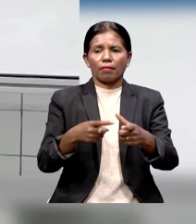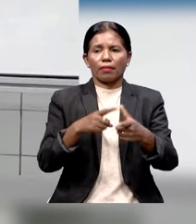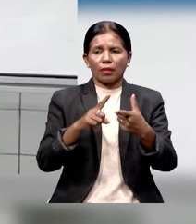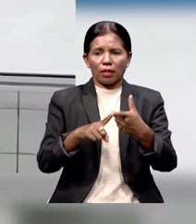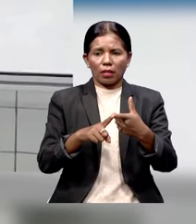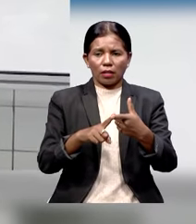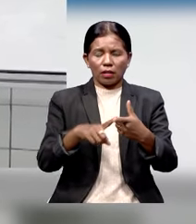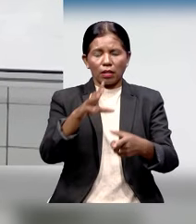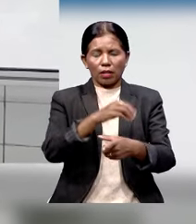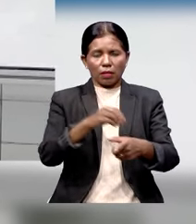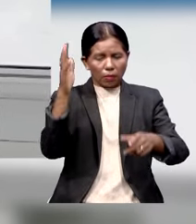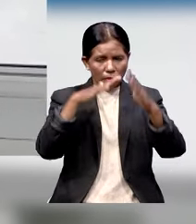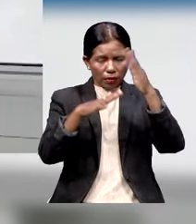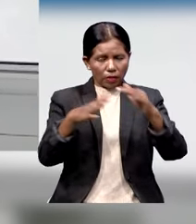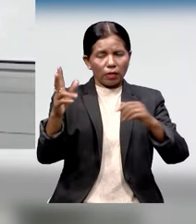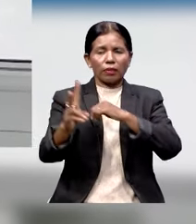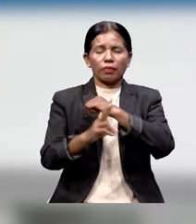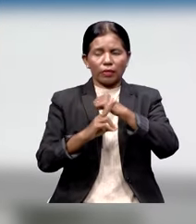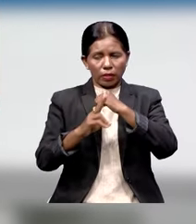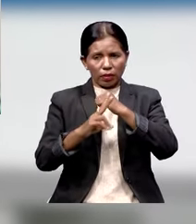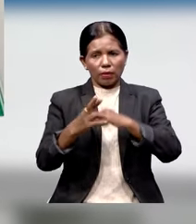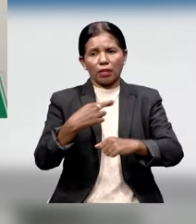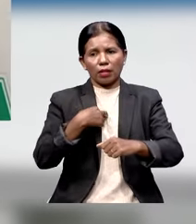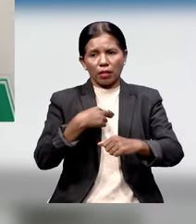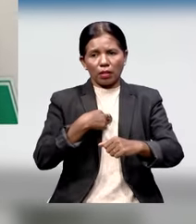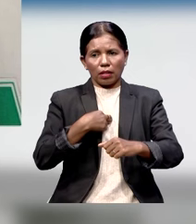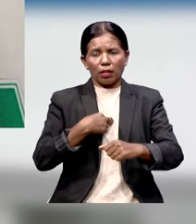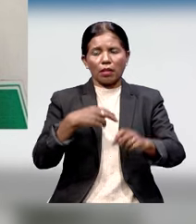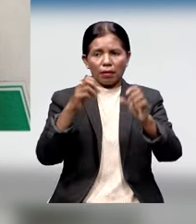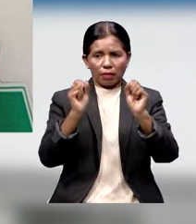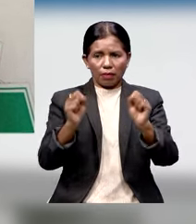Testamento né, vítima rasi, consegue,